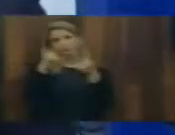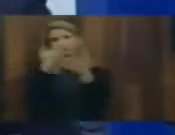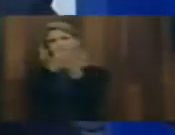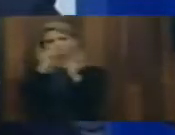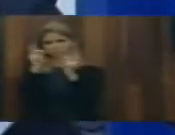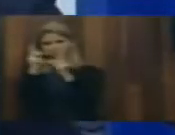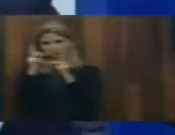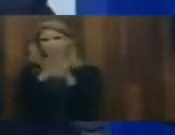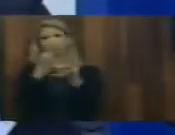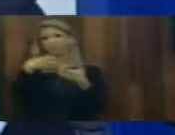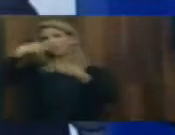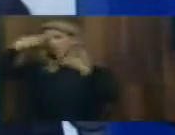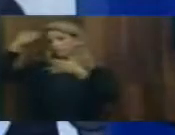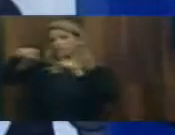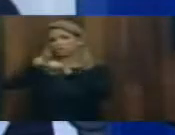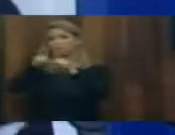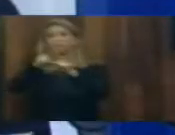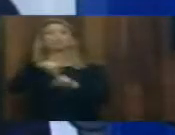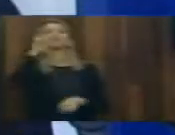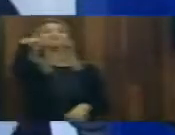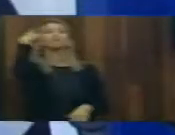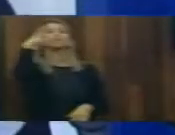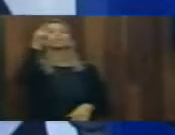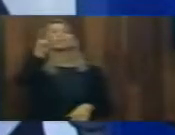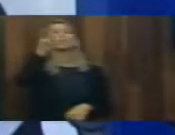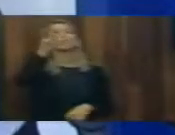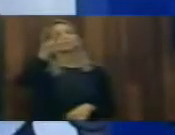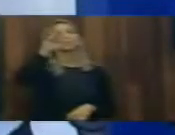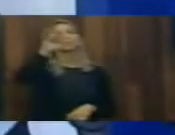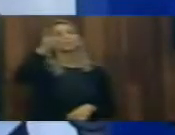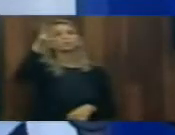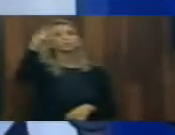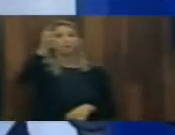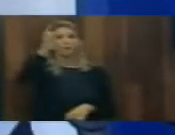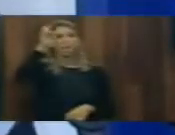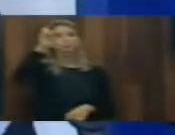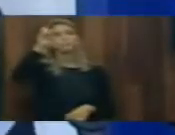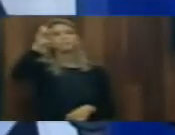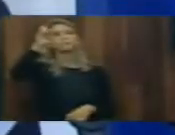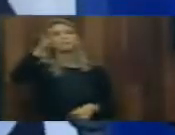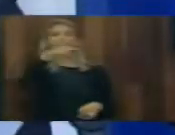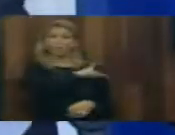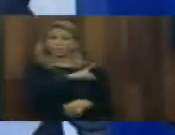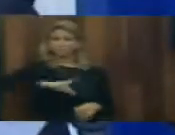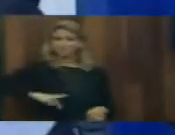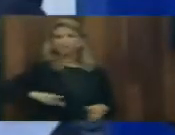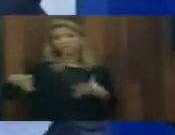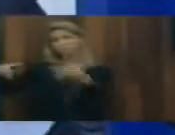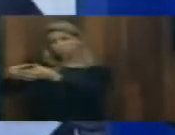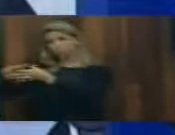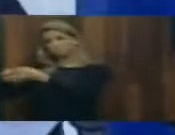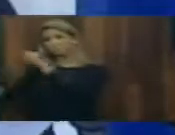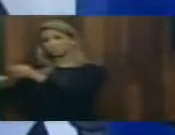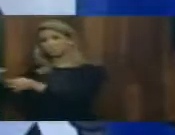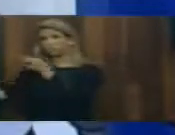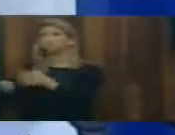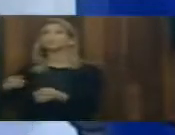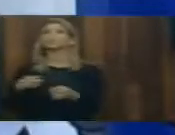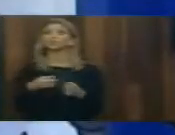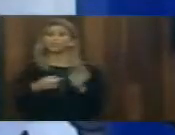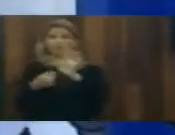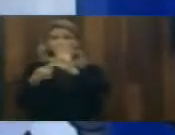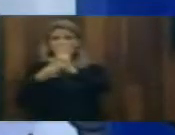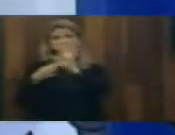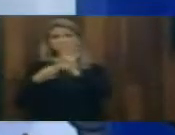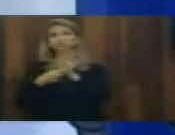eu quero agradecer ao vereador Guilherme, que é o presidente da CCJ, que deu um parecer contrário ao veto